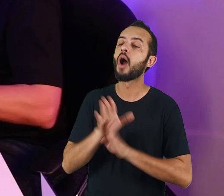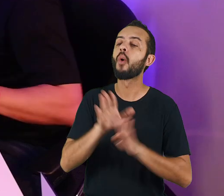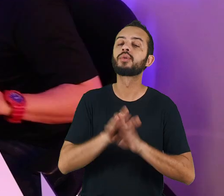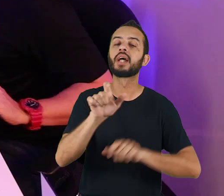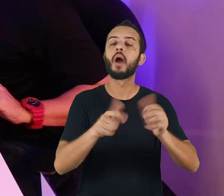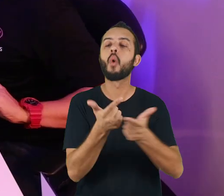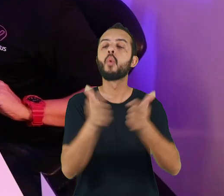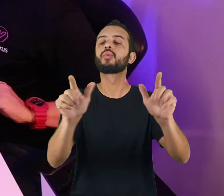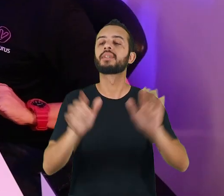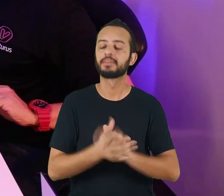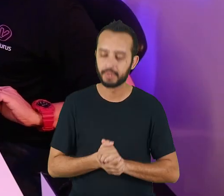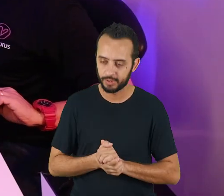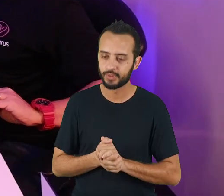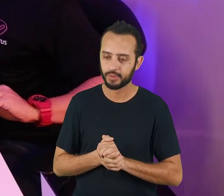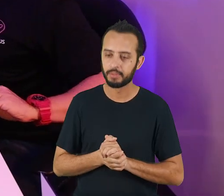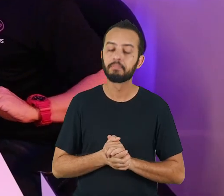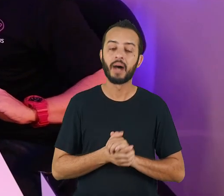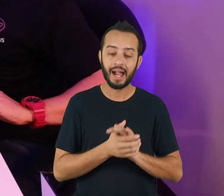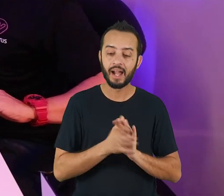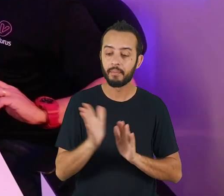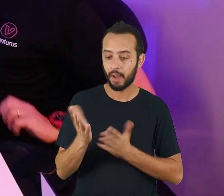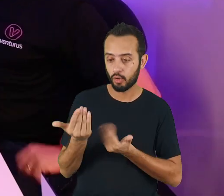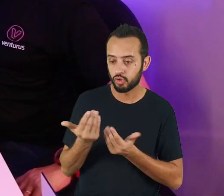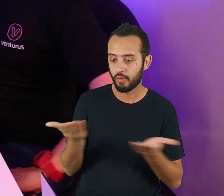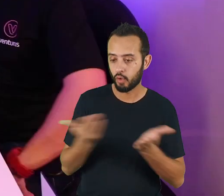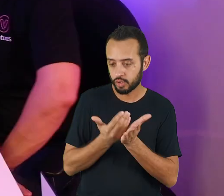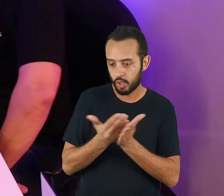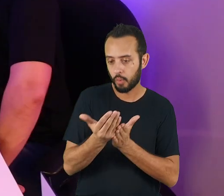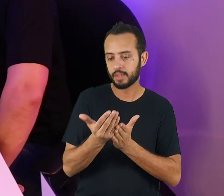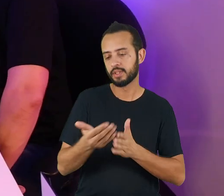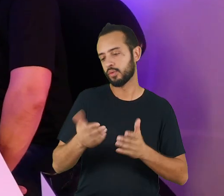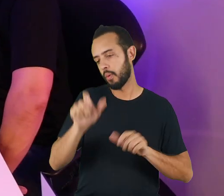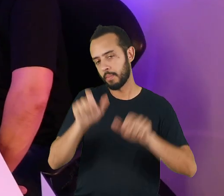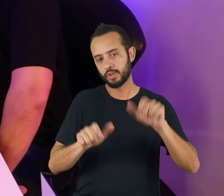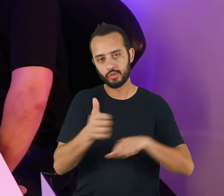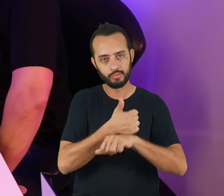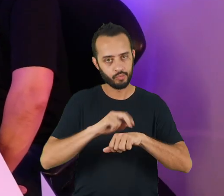conselho para para os que estão começando agora